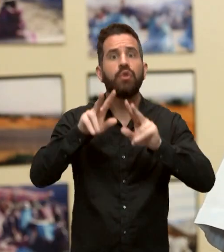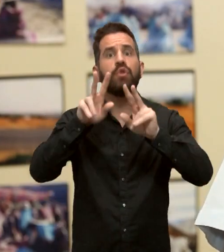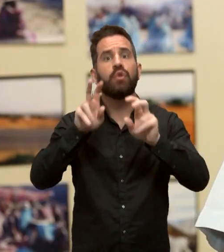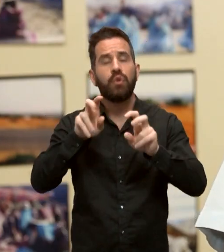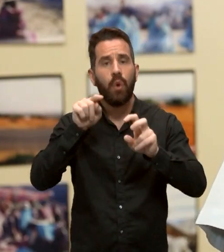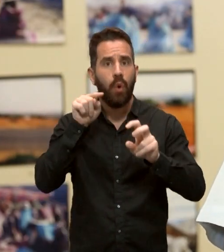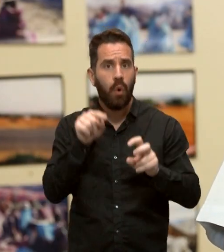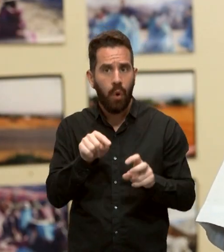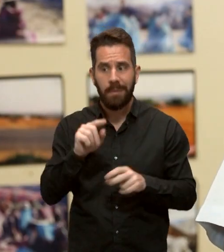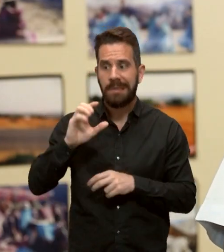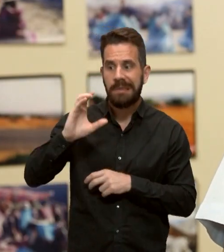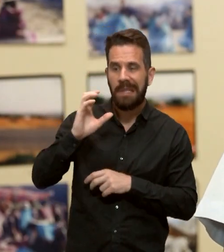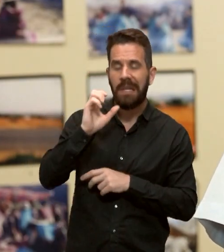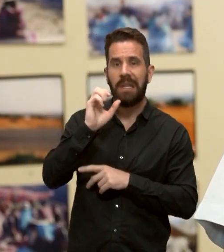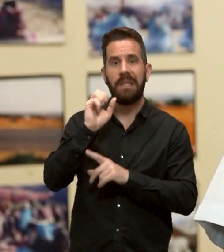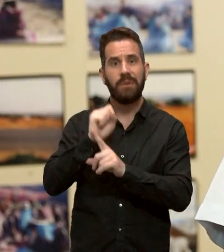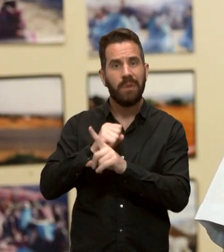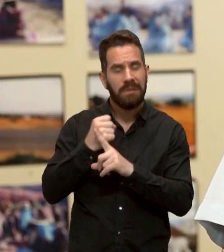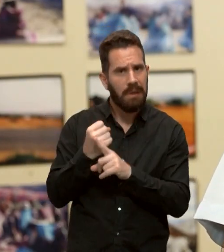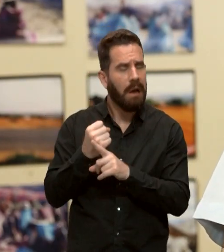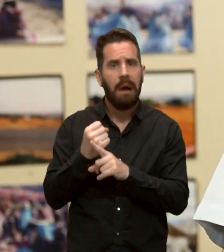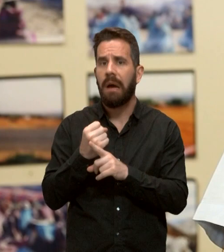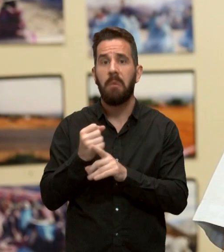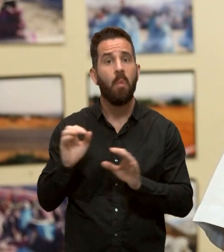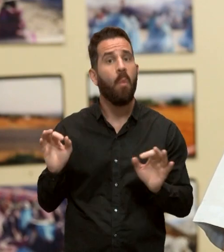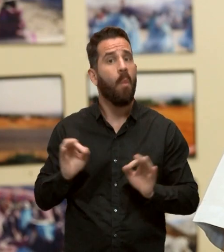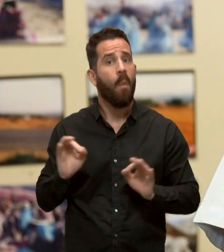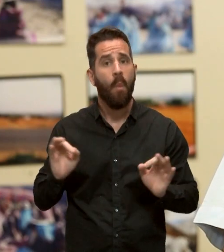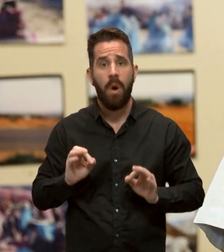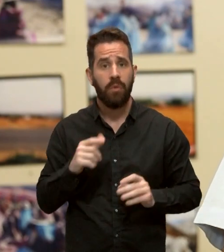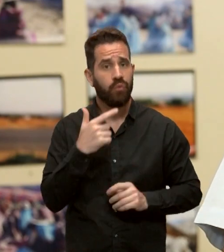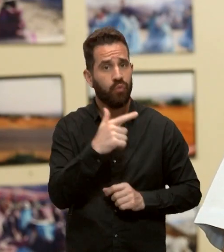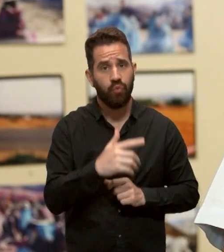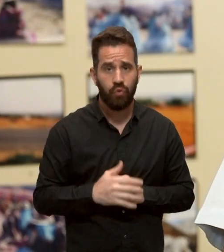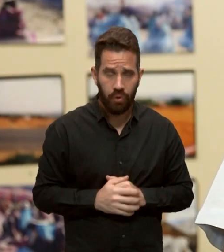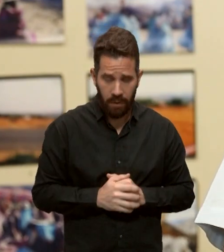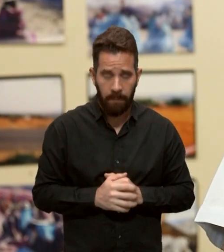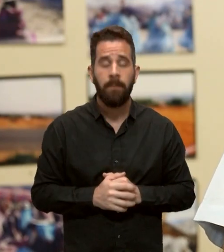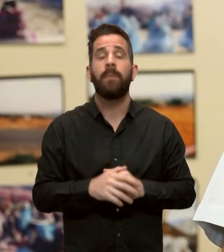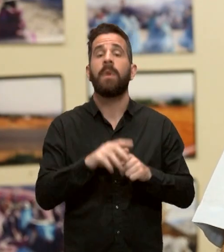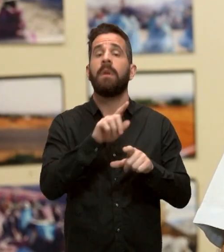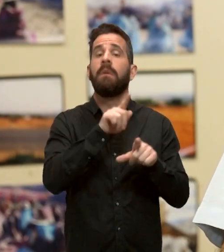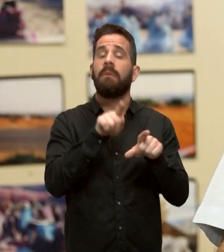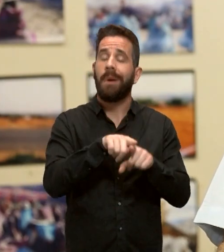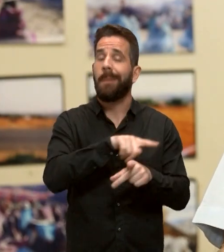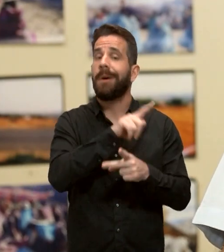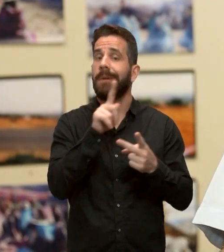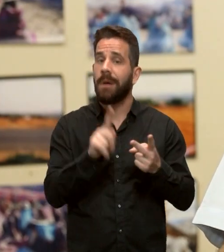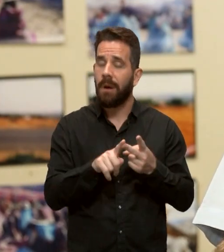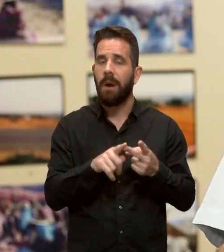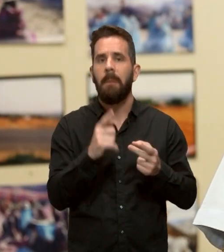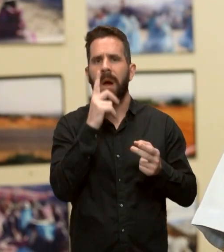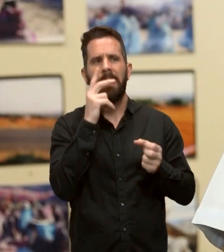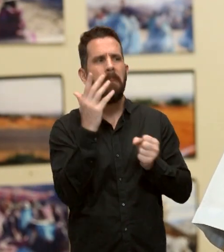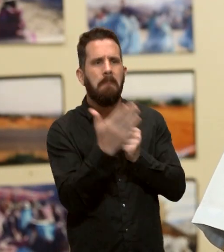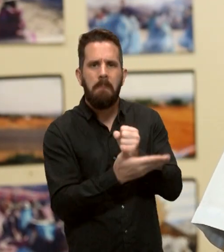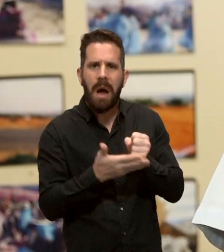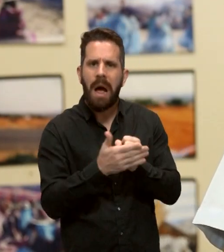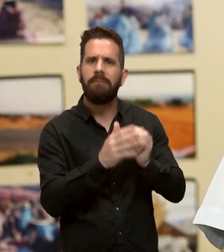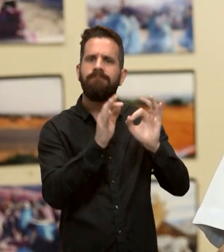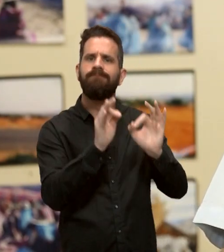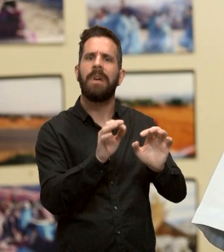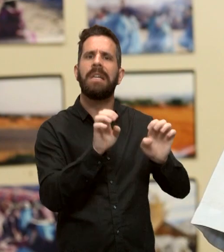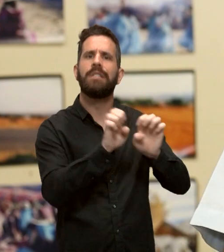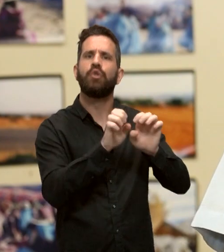nosso tinha feito Ciências Sociais. Depois, não havia, vamos dizer assim, uma base assim, estrutural,